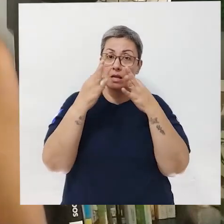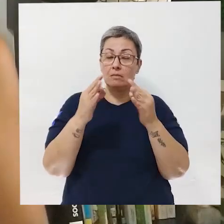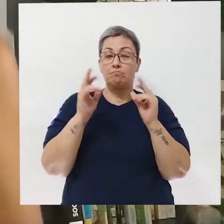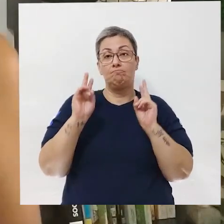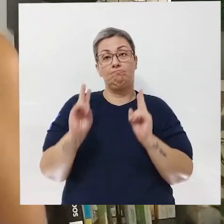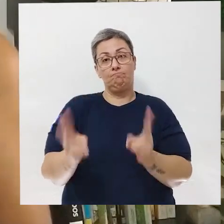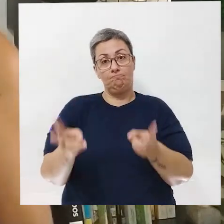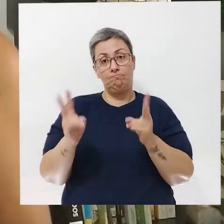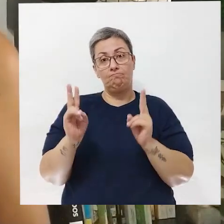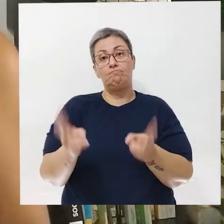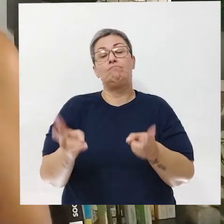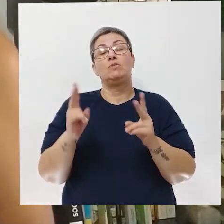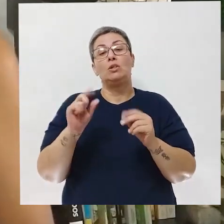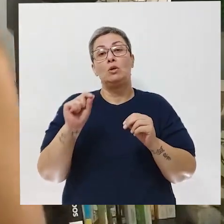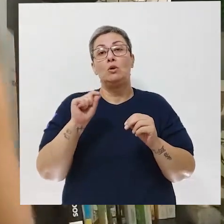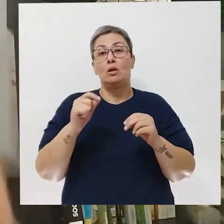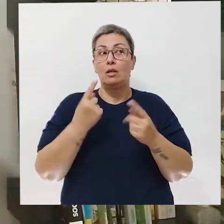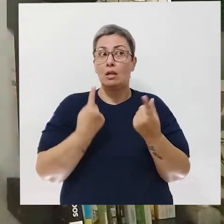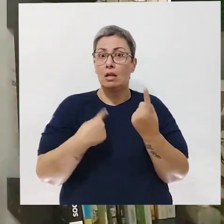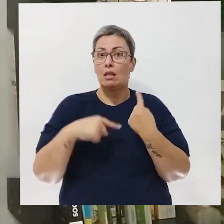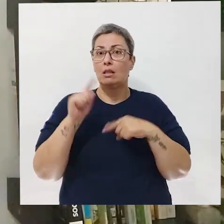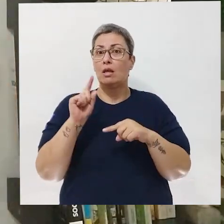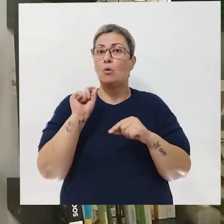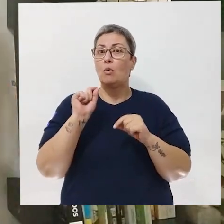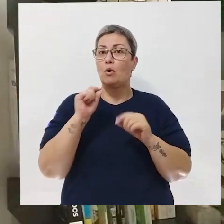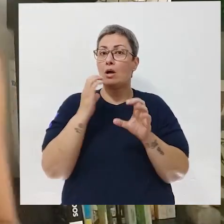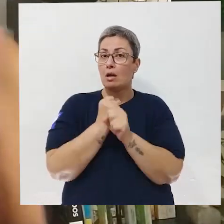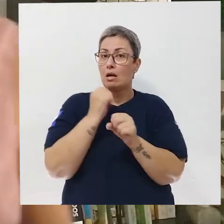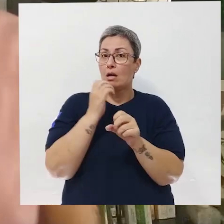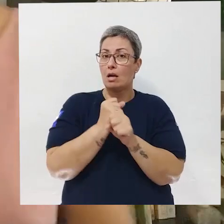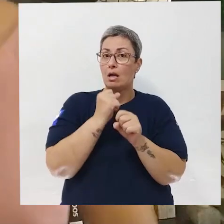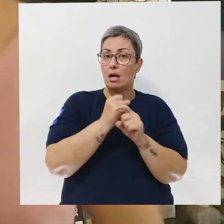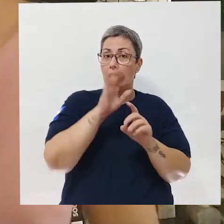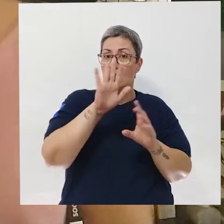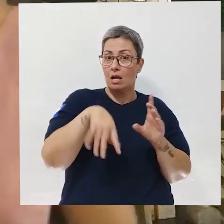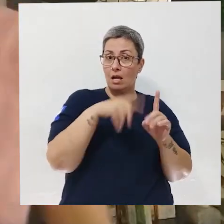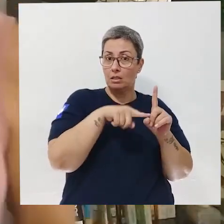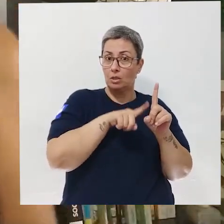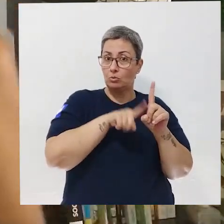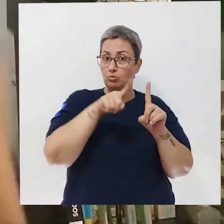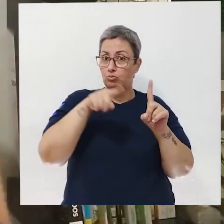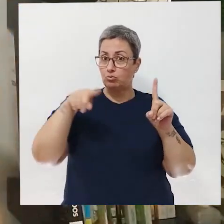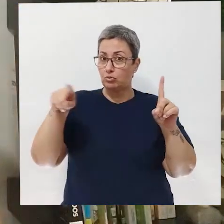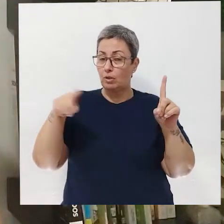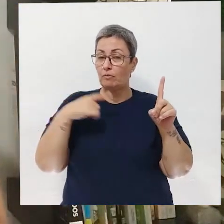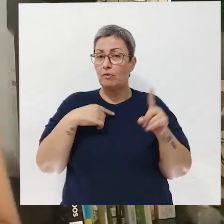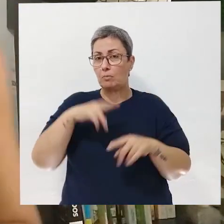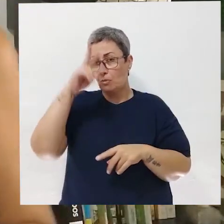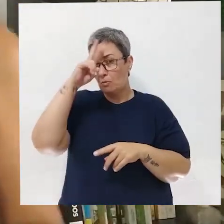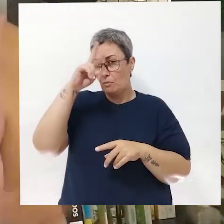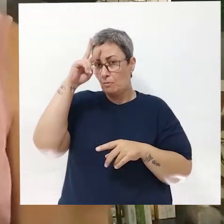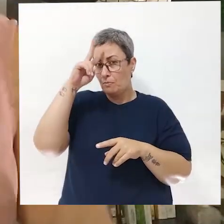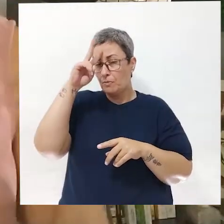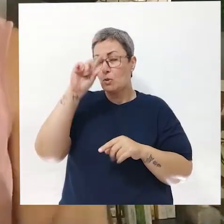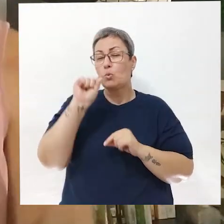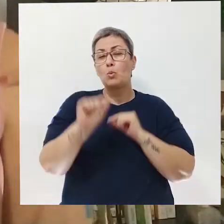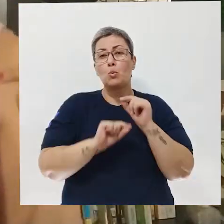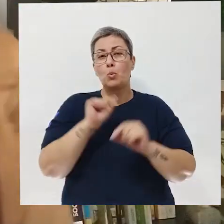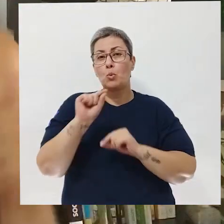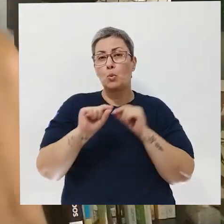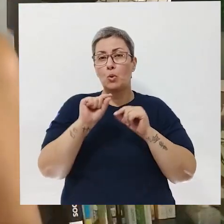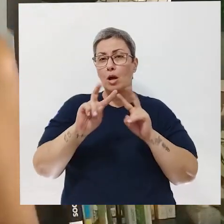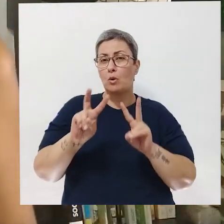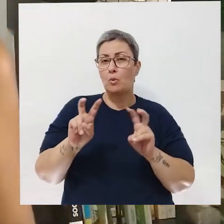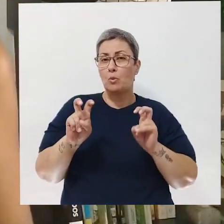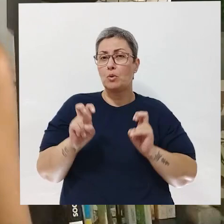sempre ficar aí atualizado quanto aos dados, né? Ah, vamos retomar um pouquinho então um assunto